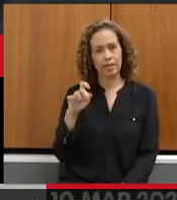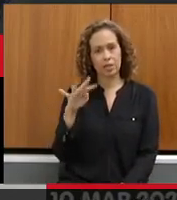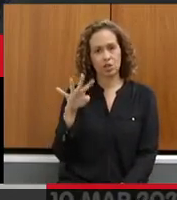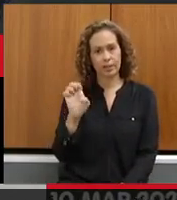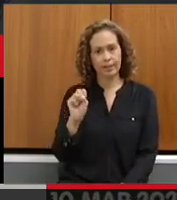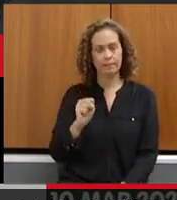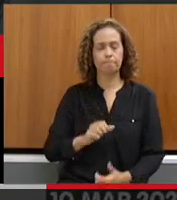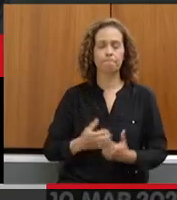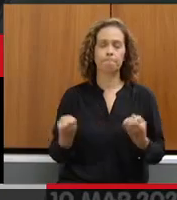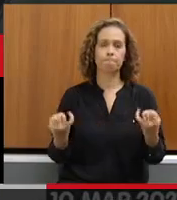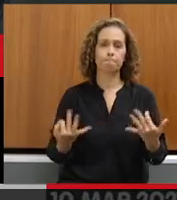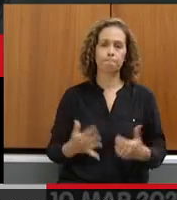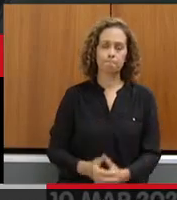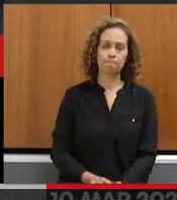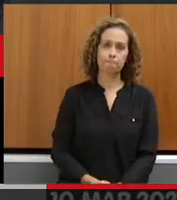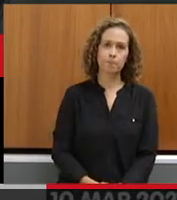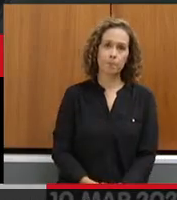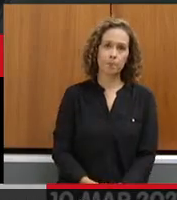Arantes